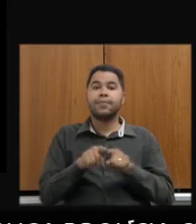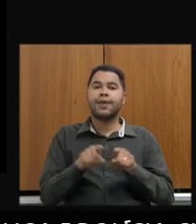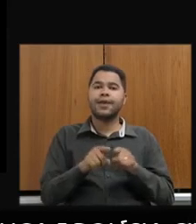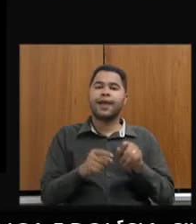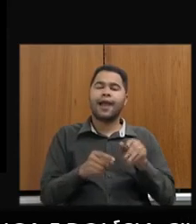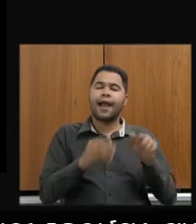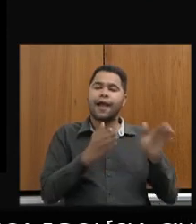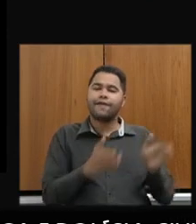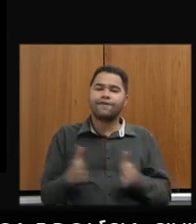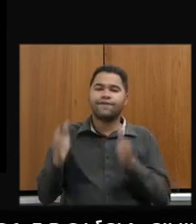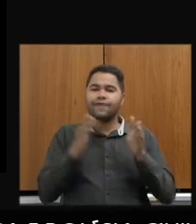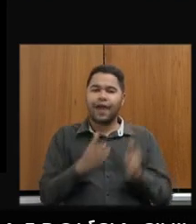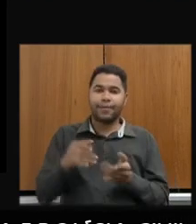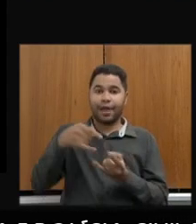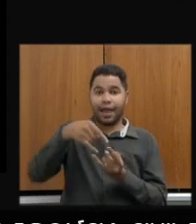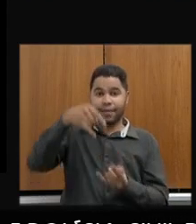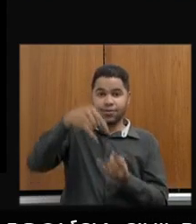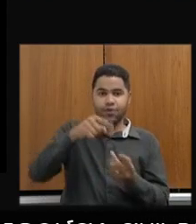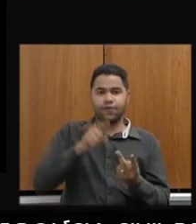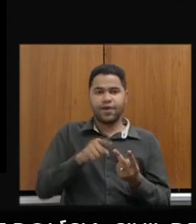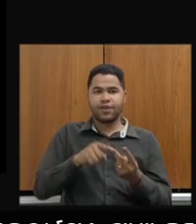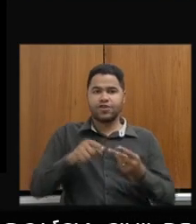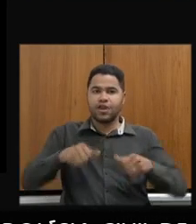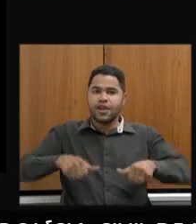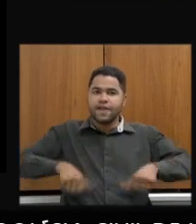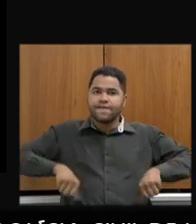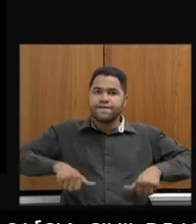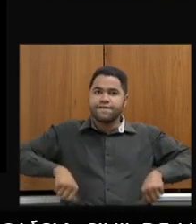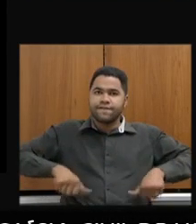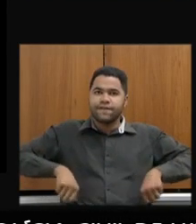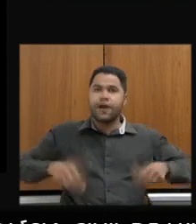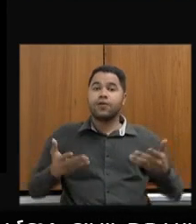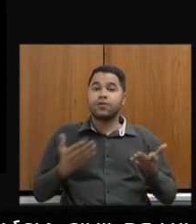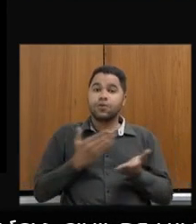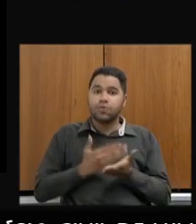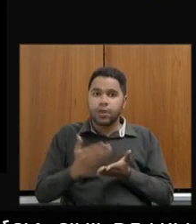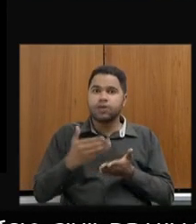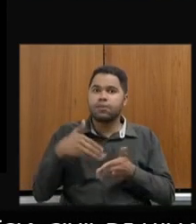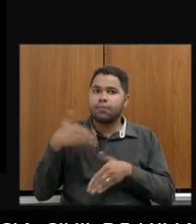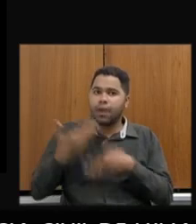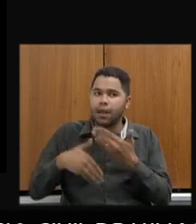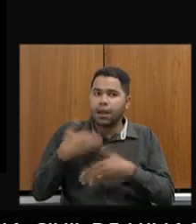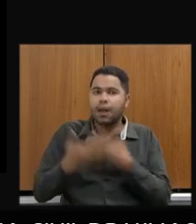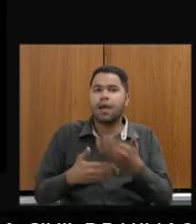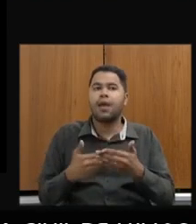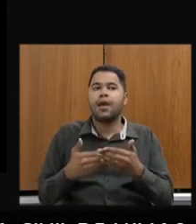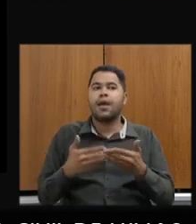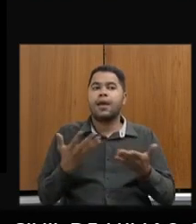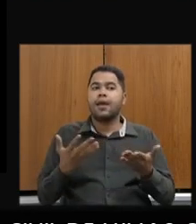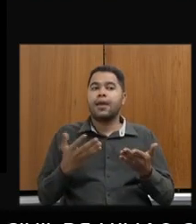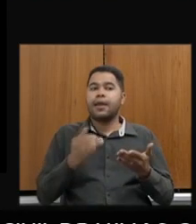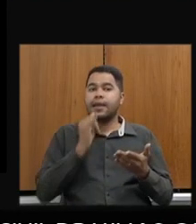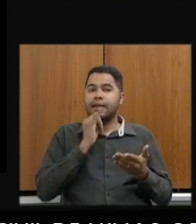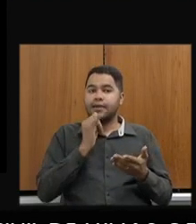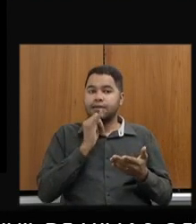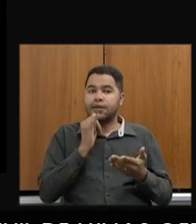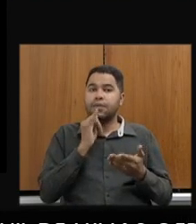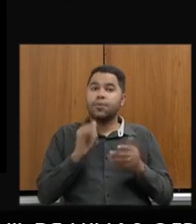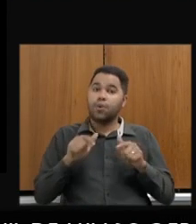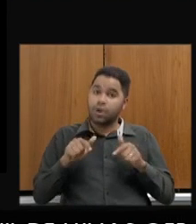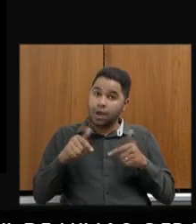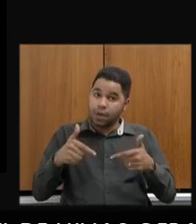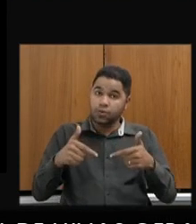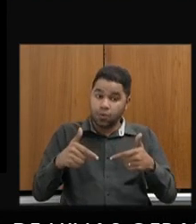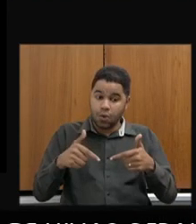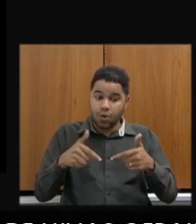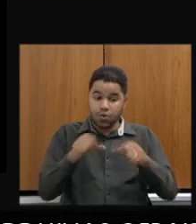Esse é um projeto também que agora já vai começar a entrar já vai começar na verdade a todo vapor são presas nem é são presas que atuam